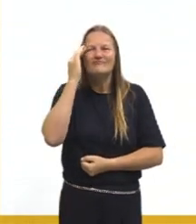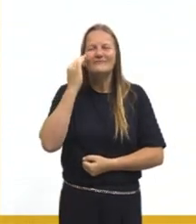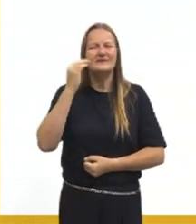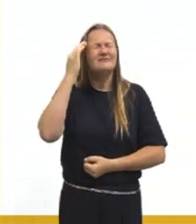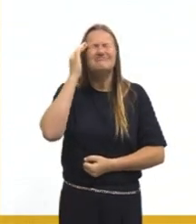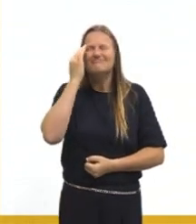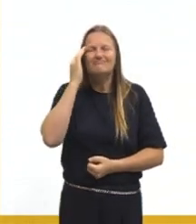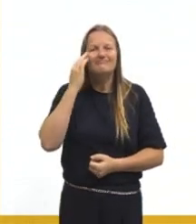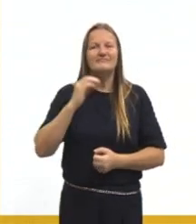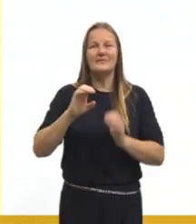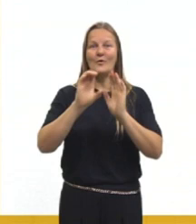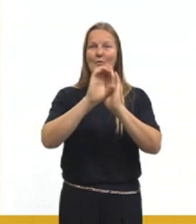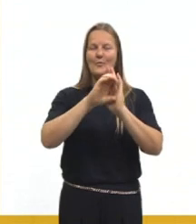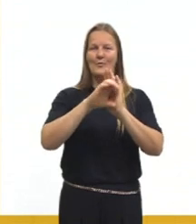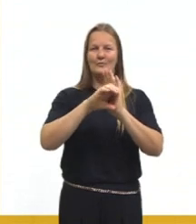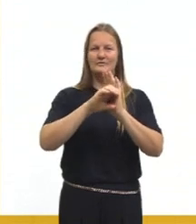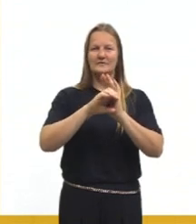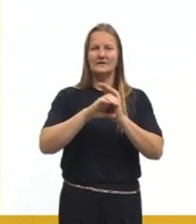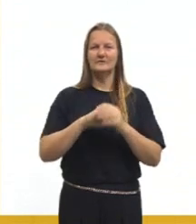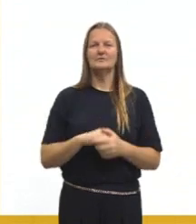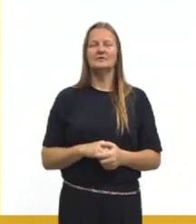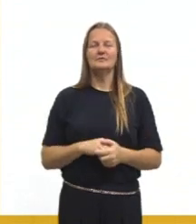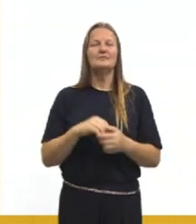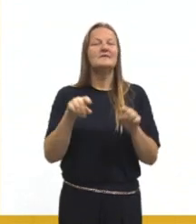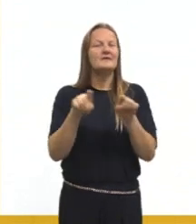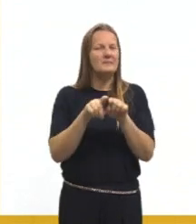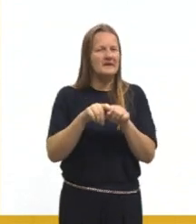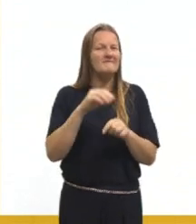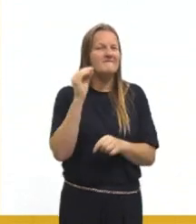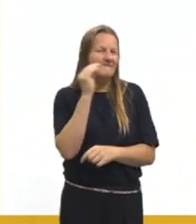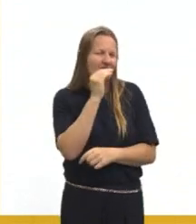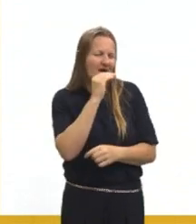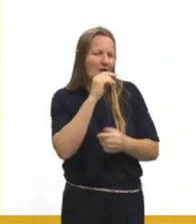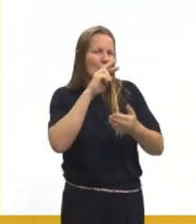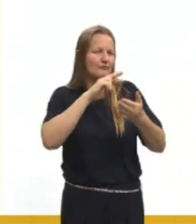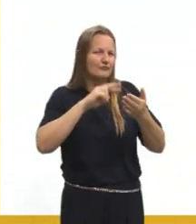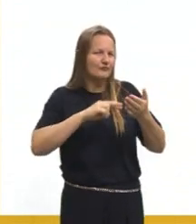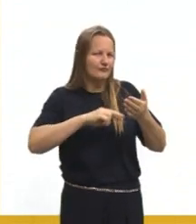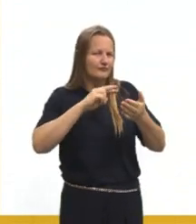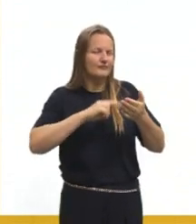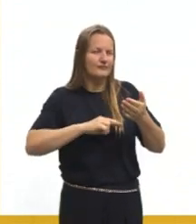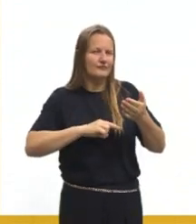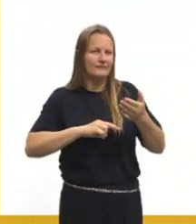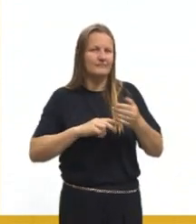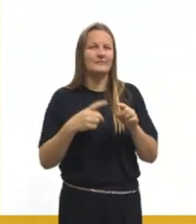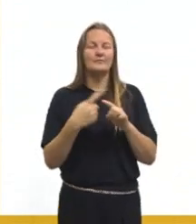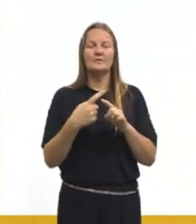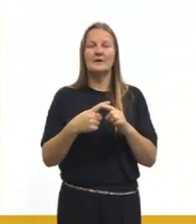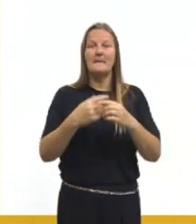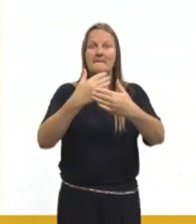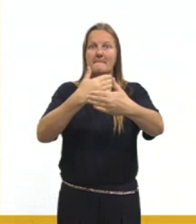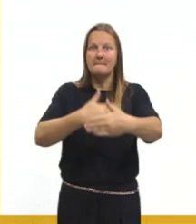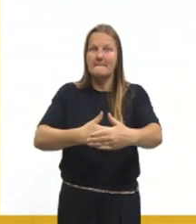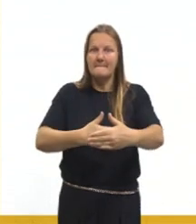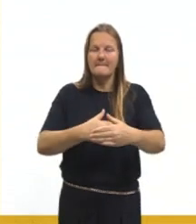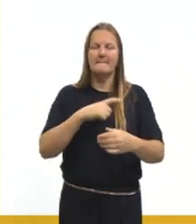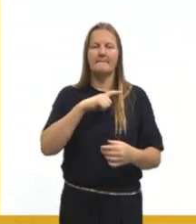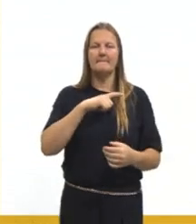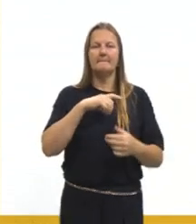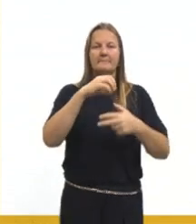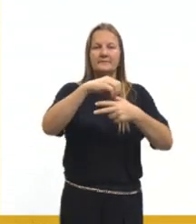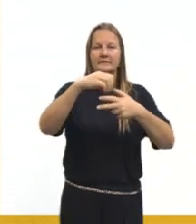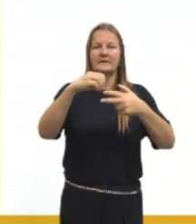e também é ruinzinho na interpretação e foi mal mesmo que a prova que as questões da Bio